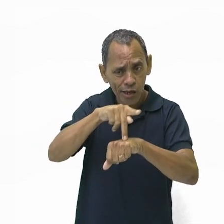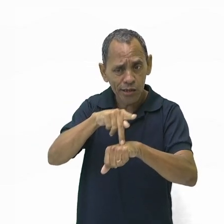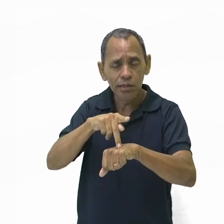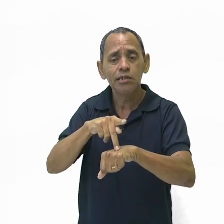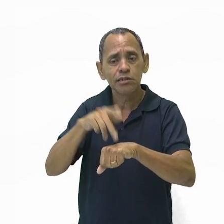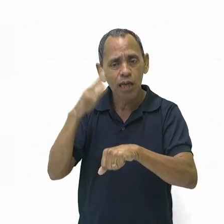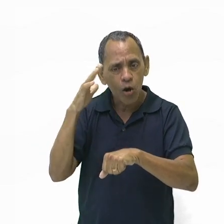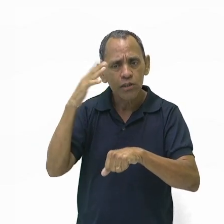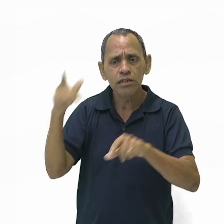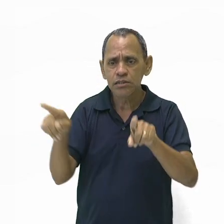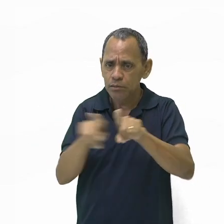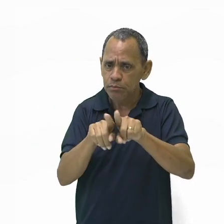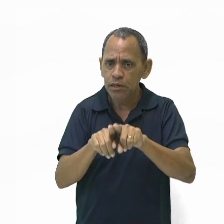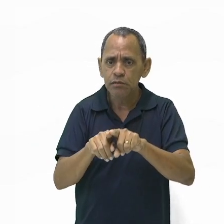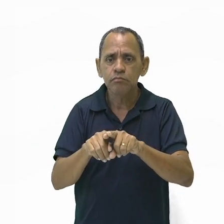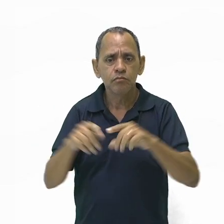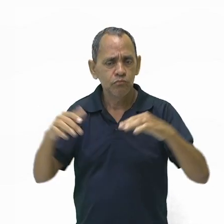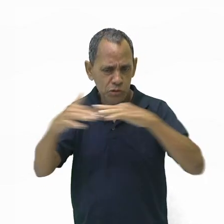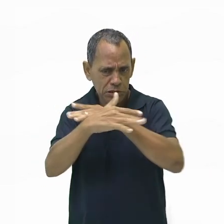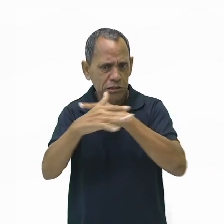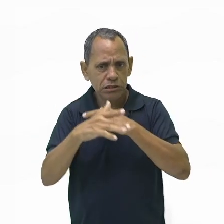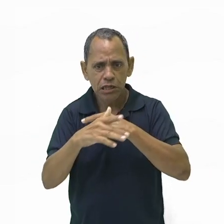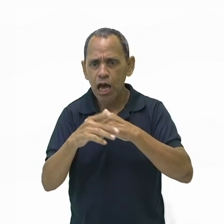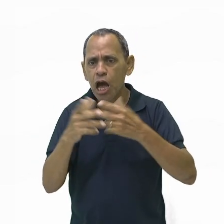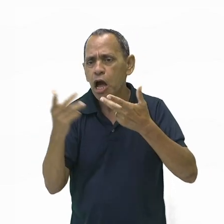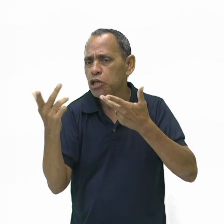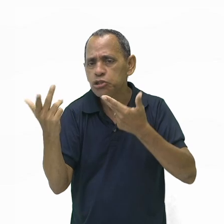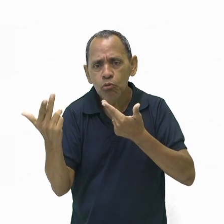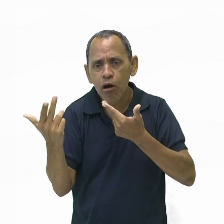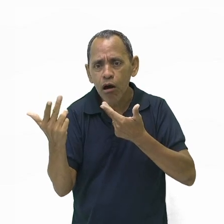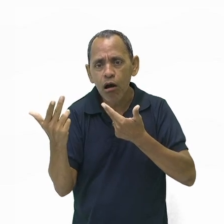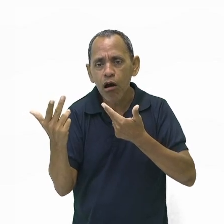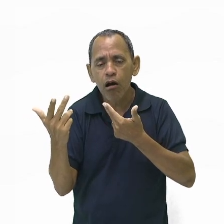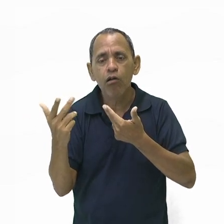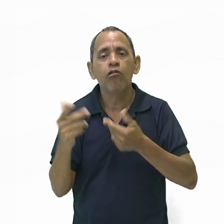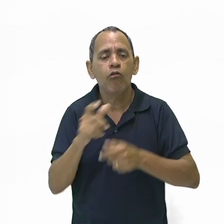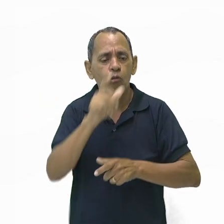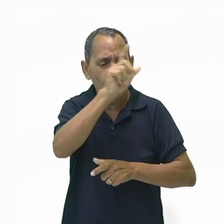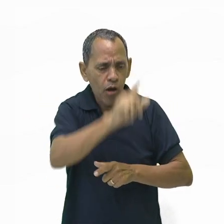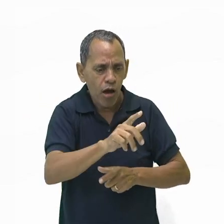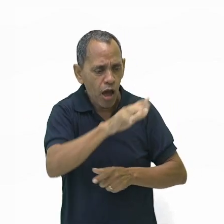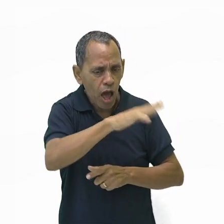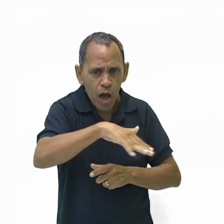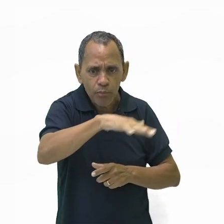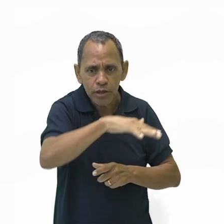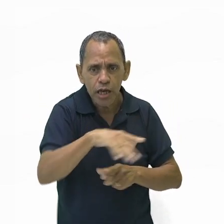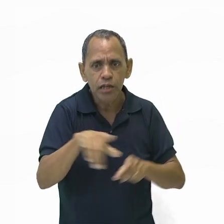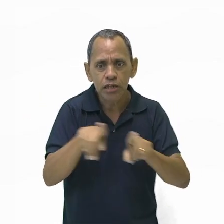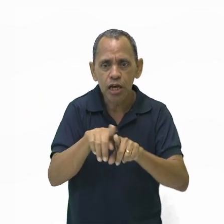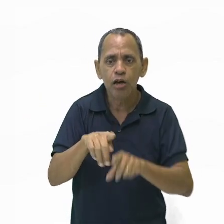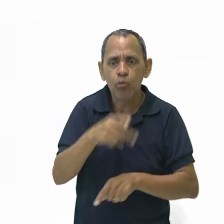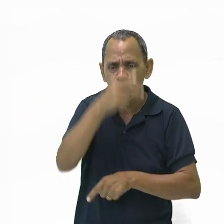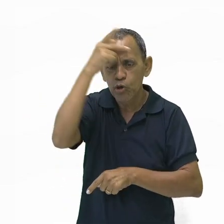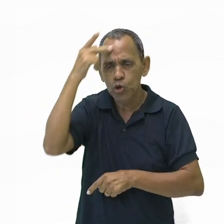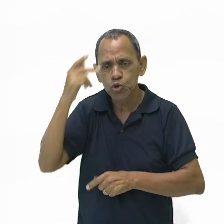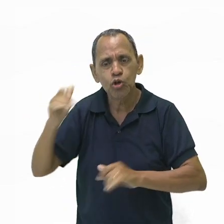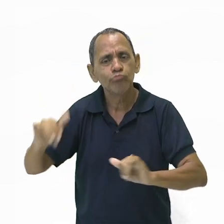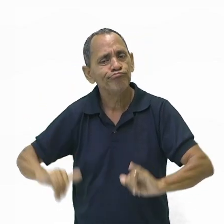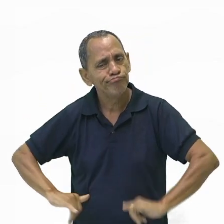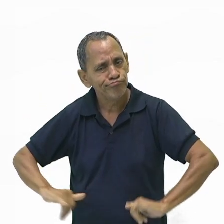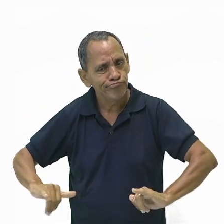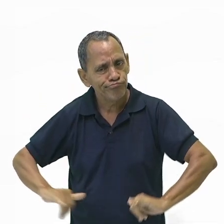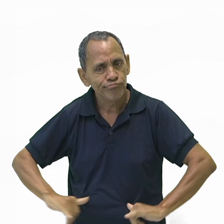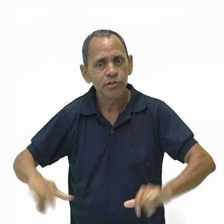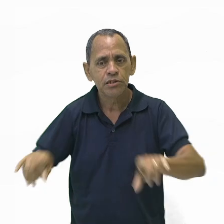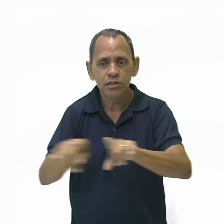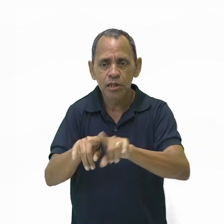tem, numa mesma cidade, no mesmo ambiente, pessoas sofrendo, pessoas vivendo muito bem e, enquanto isso, uma grande parte